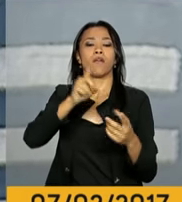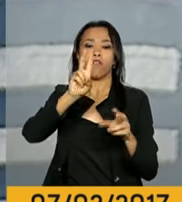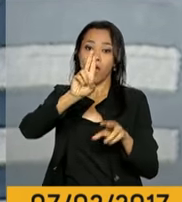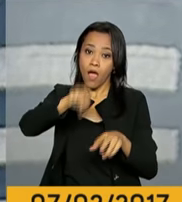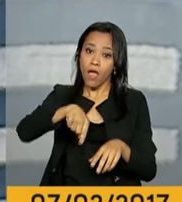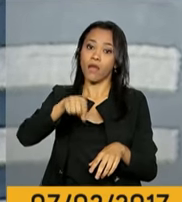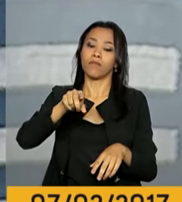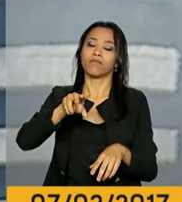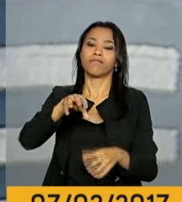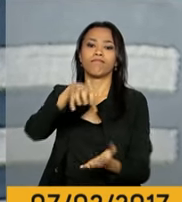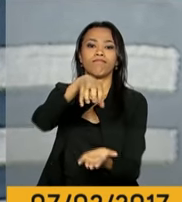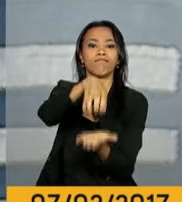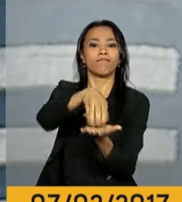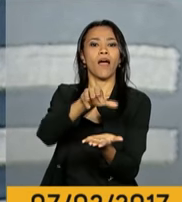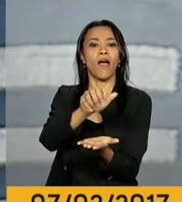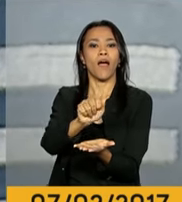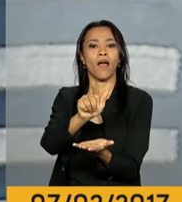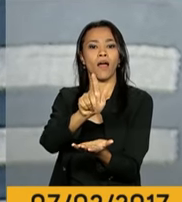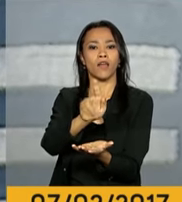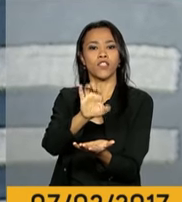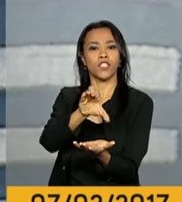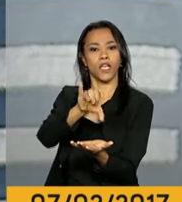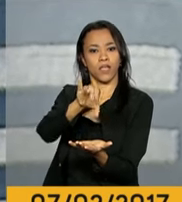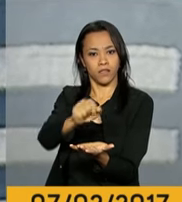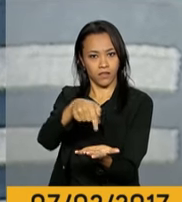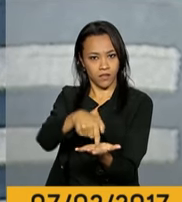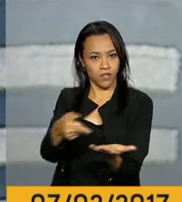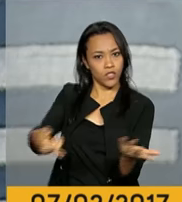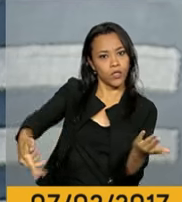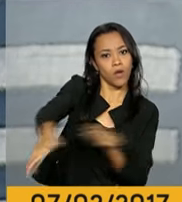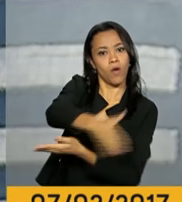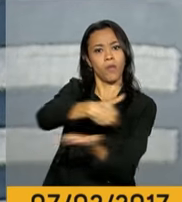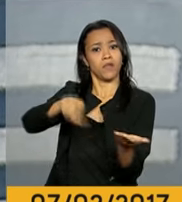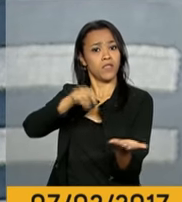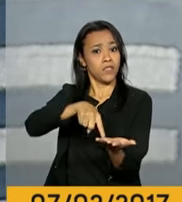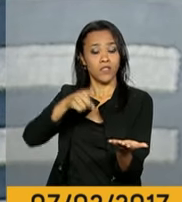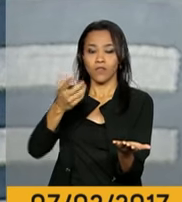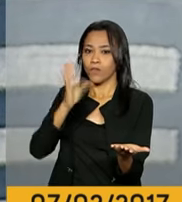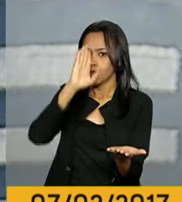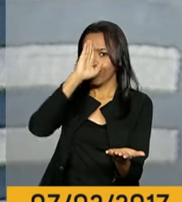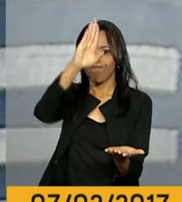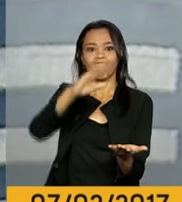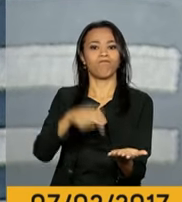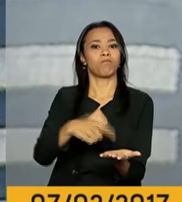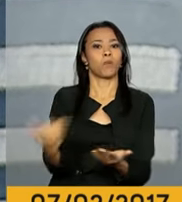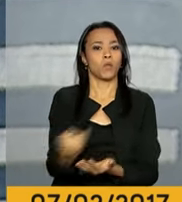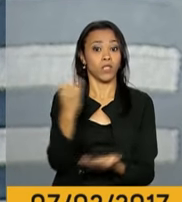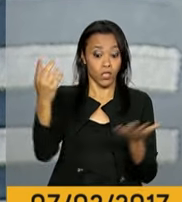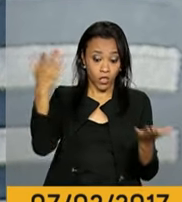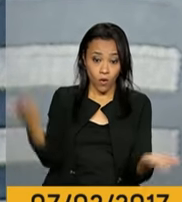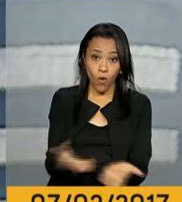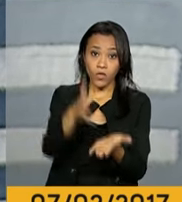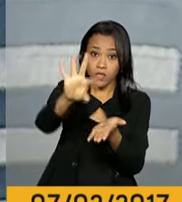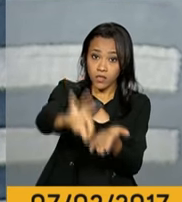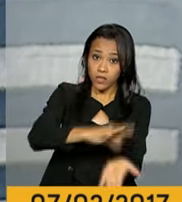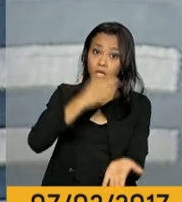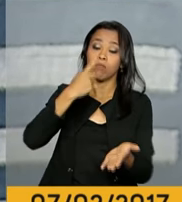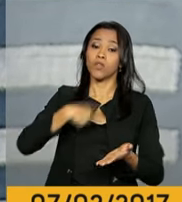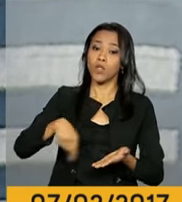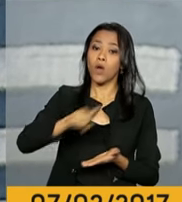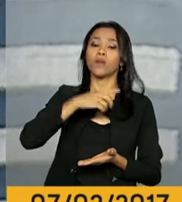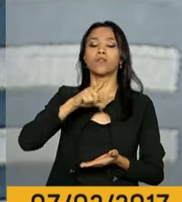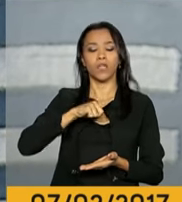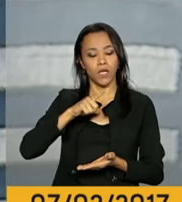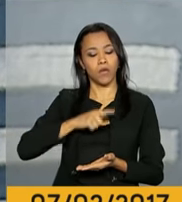cooperação a partir de então isso foi um passo Fundamental e nós que assinamos hoje e que nos comprometemos